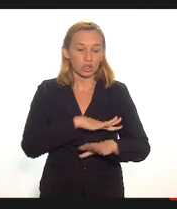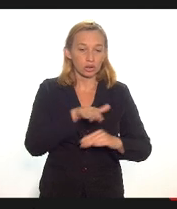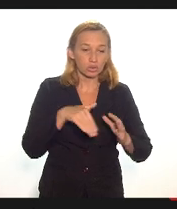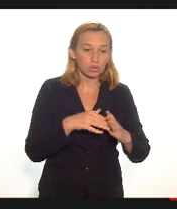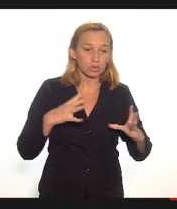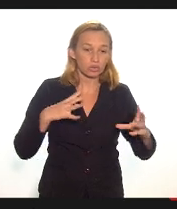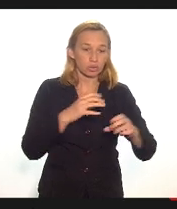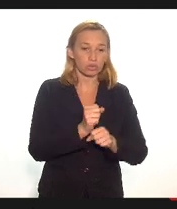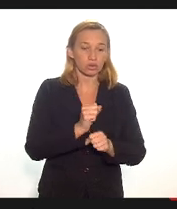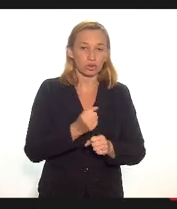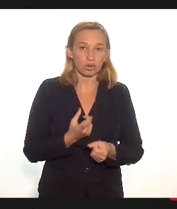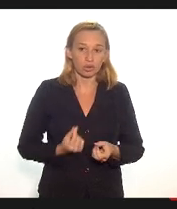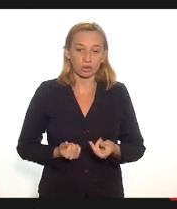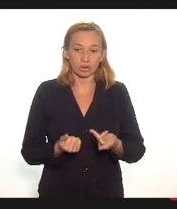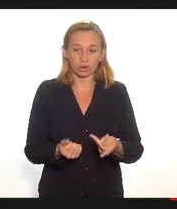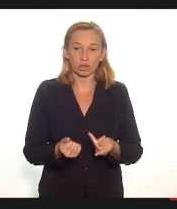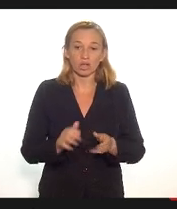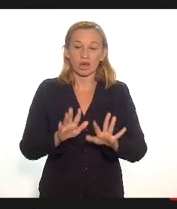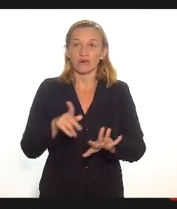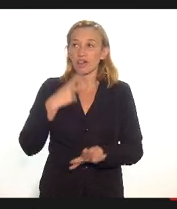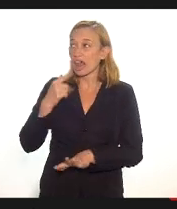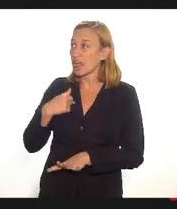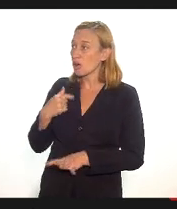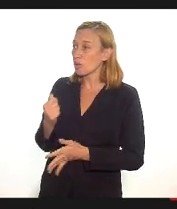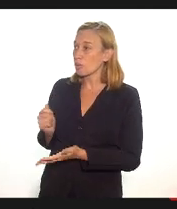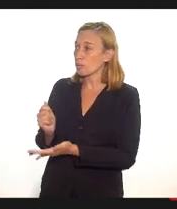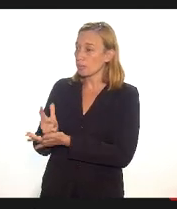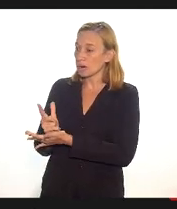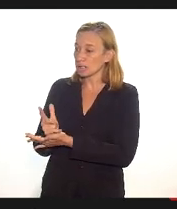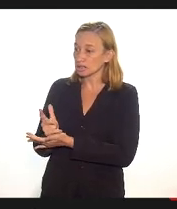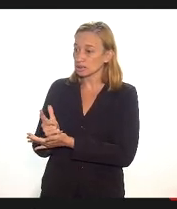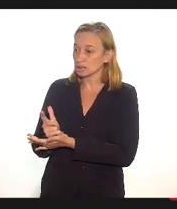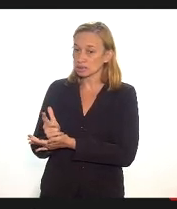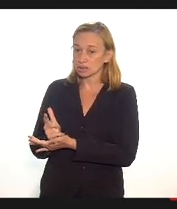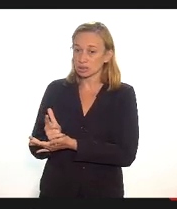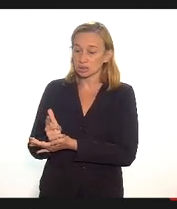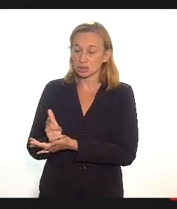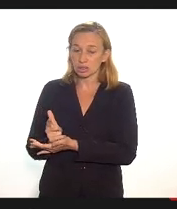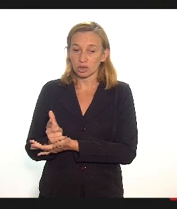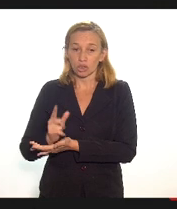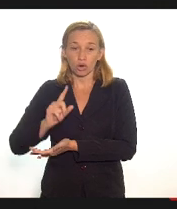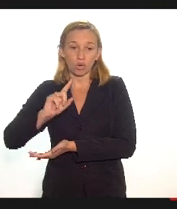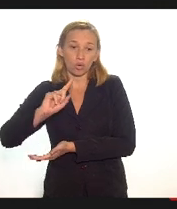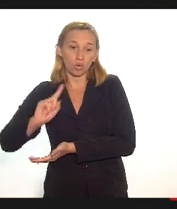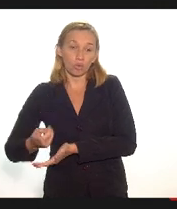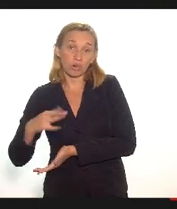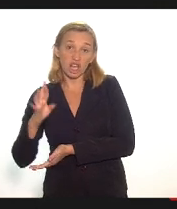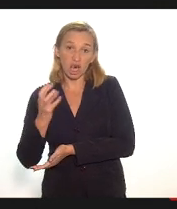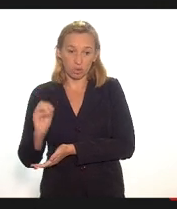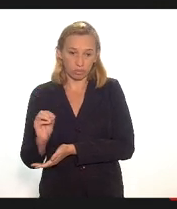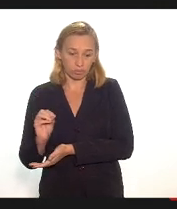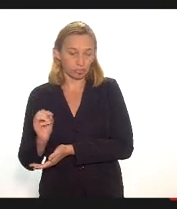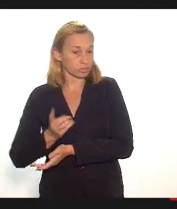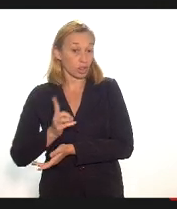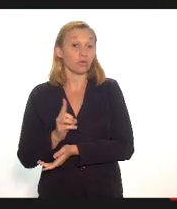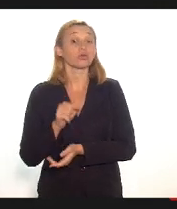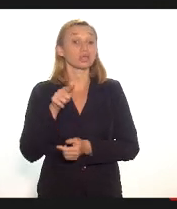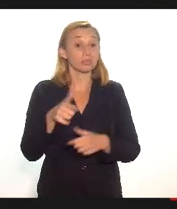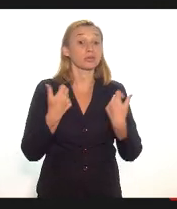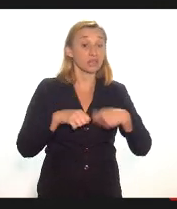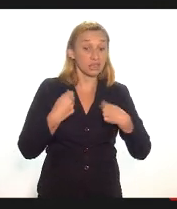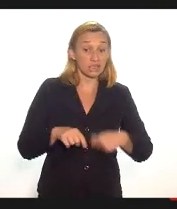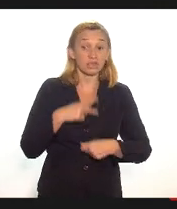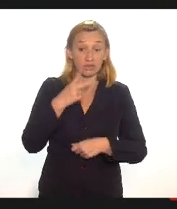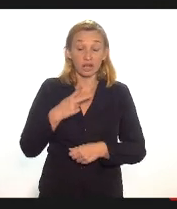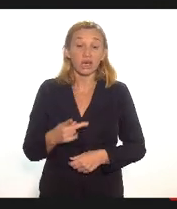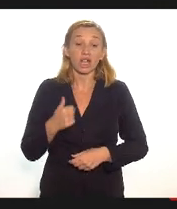Não adianta dizer, olha, eu gastei 10 tostões ou 1 bilhão. Né? Você tem que dizer, olha, eu gastei